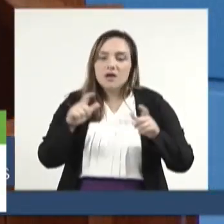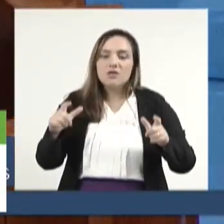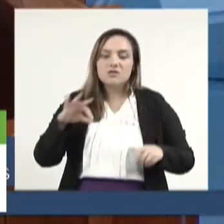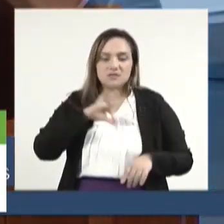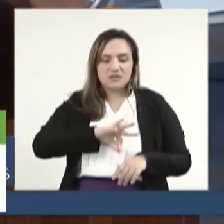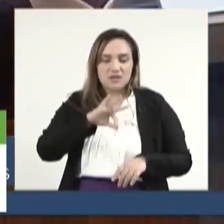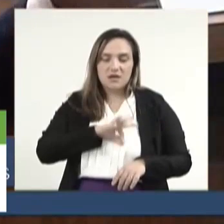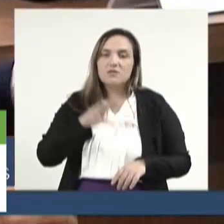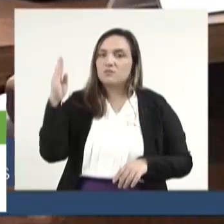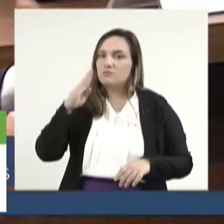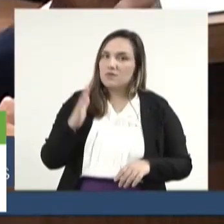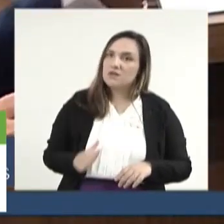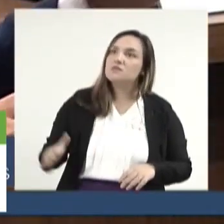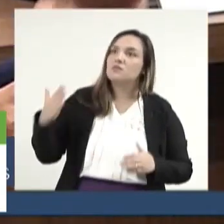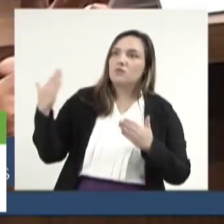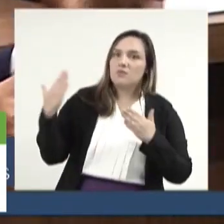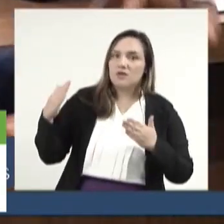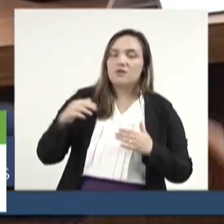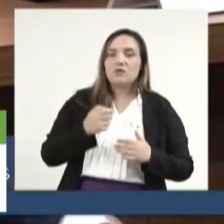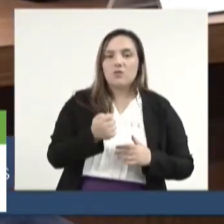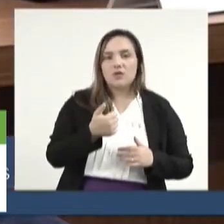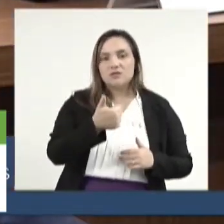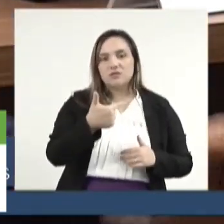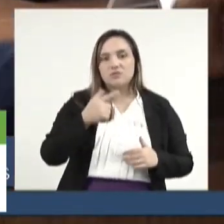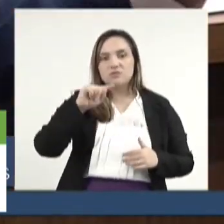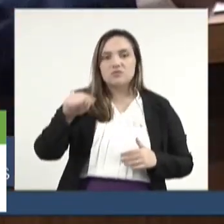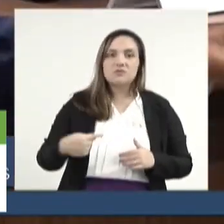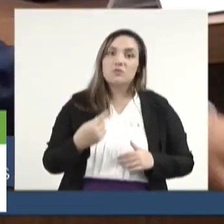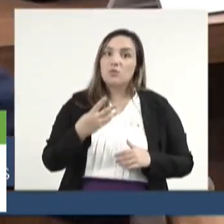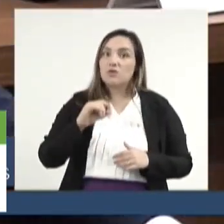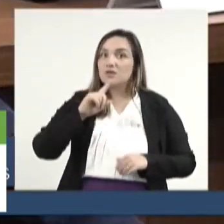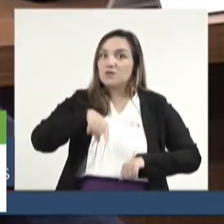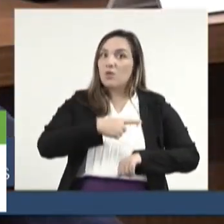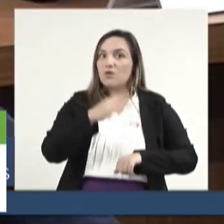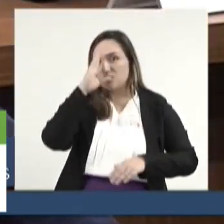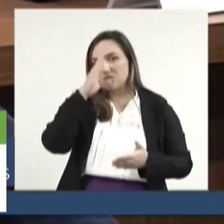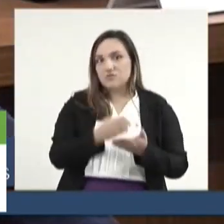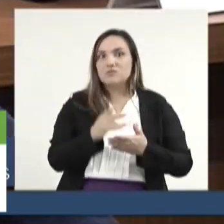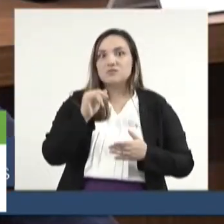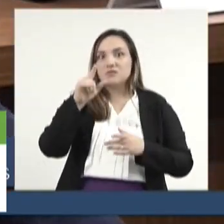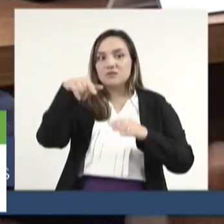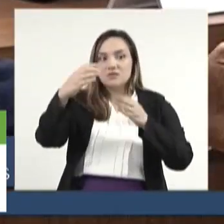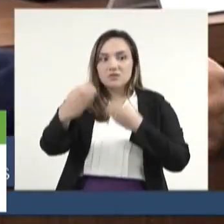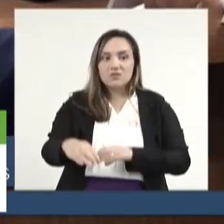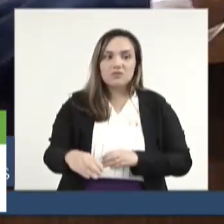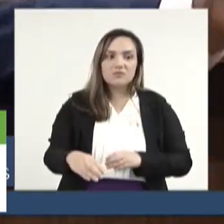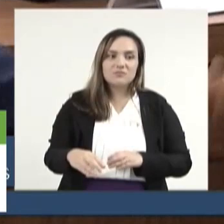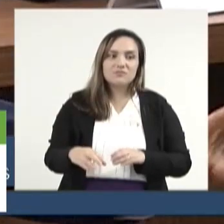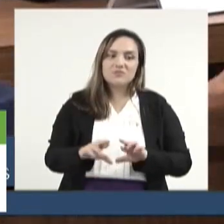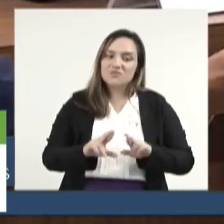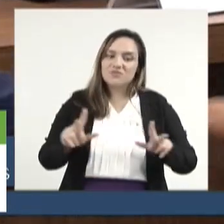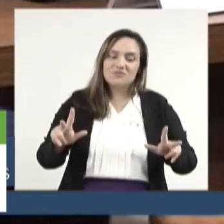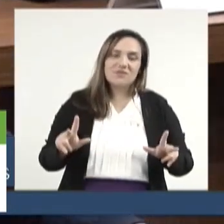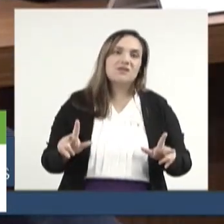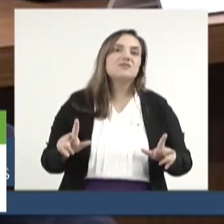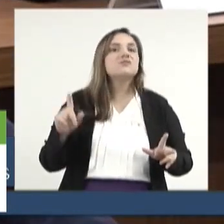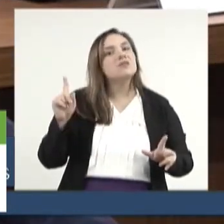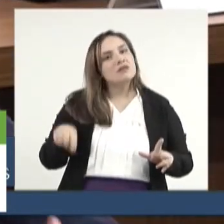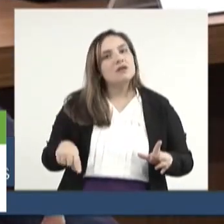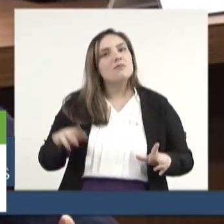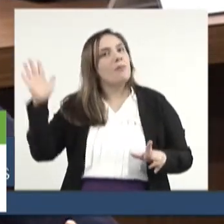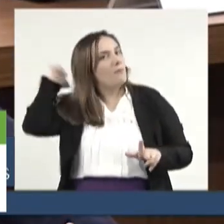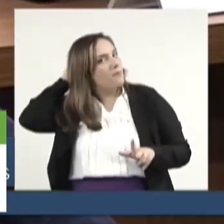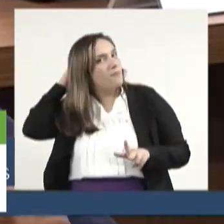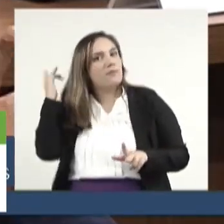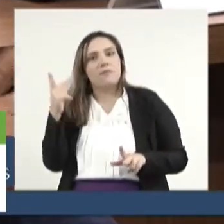salário do Brasil, quase R$12 mil as 40 horas aula, para quem é efetivo, né? Distante do segundo lugar, que é o